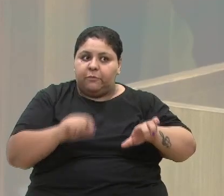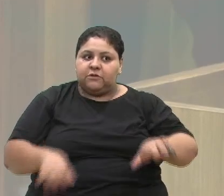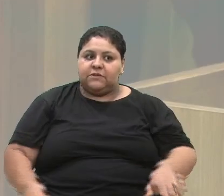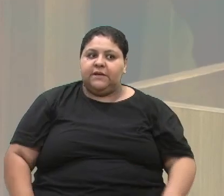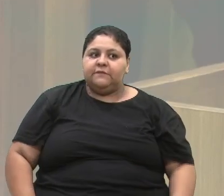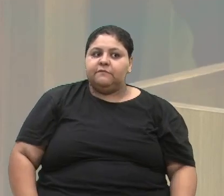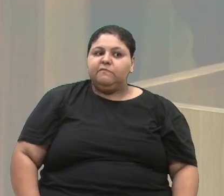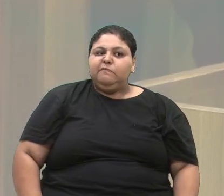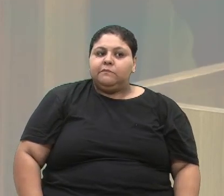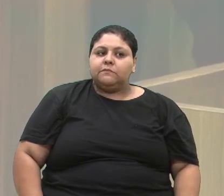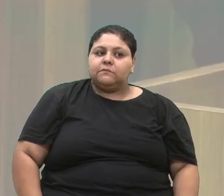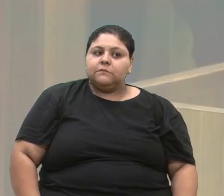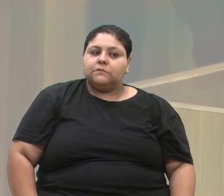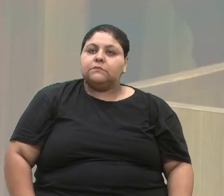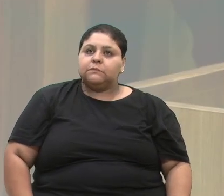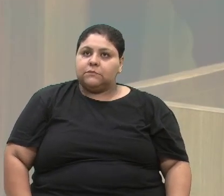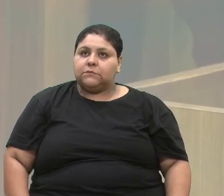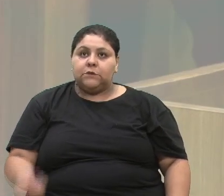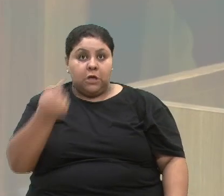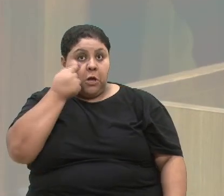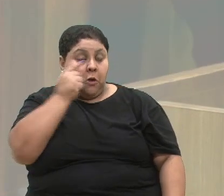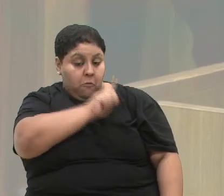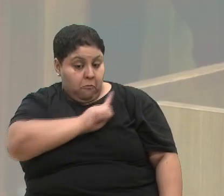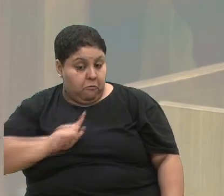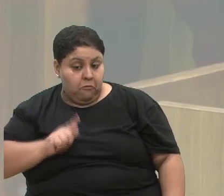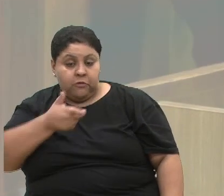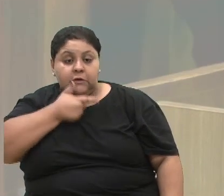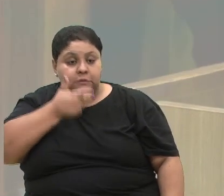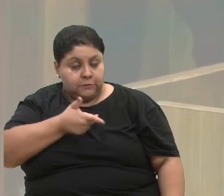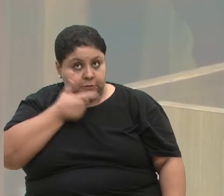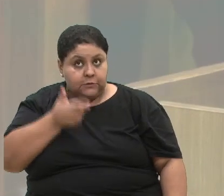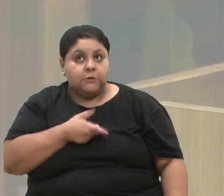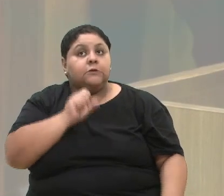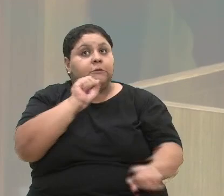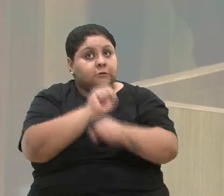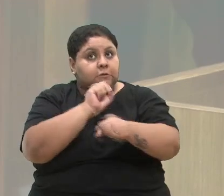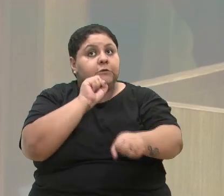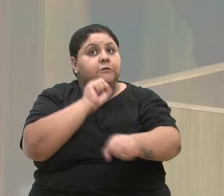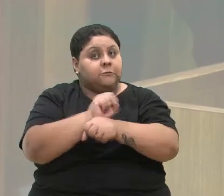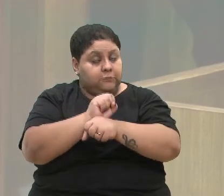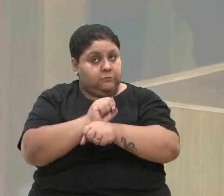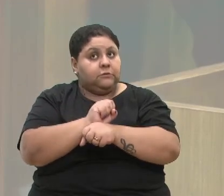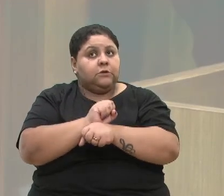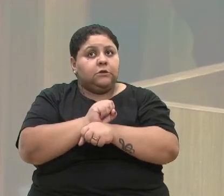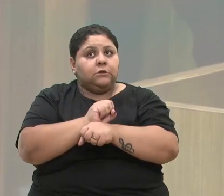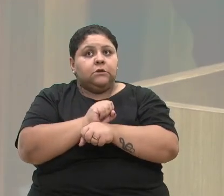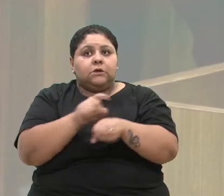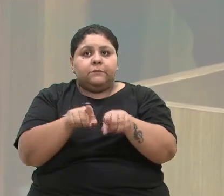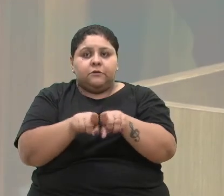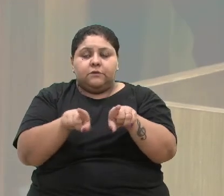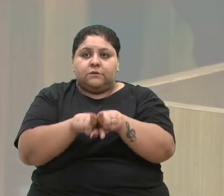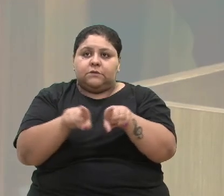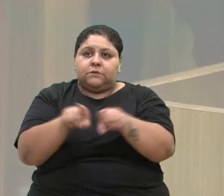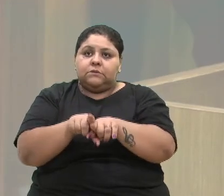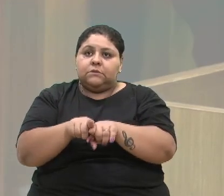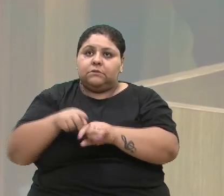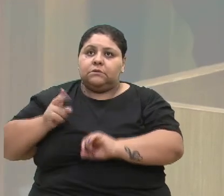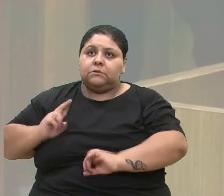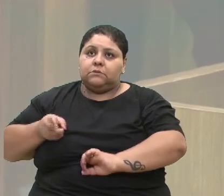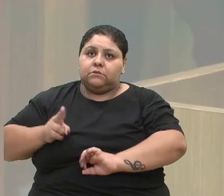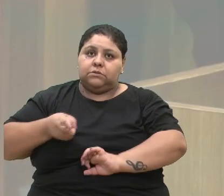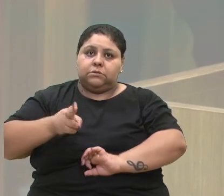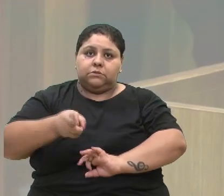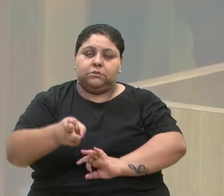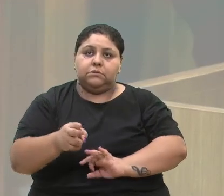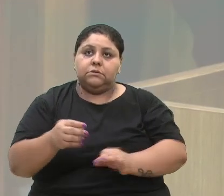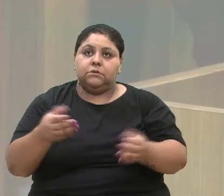vejo os colegas aqui da base do governo que estão se manifestando, espero que isso esteja em andamento, né? Esteja em andamento,